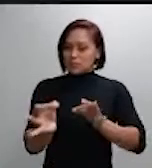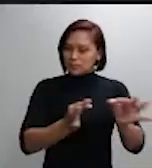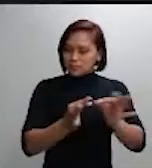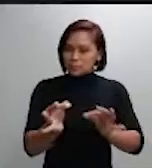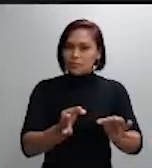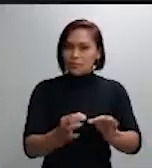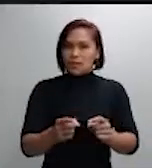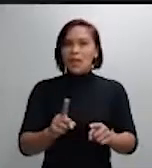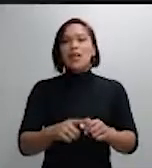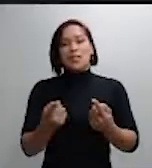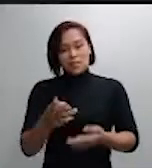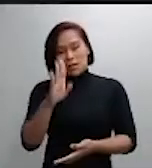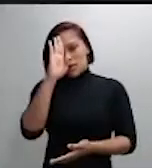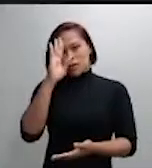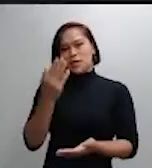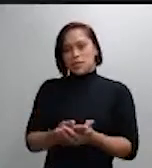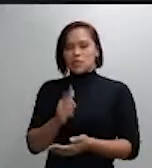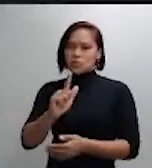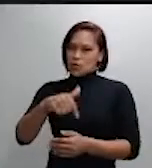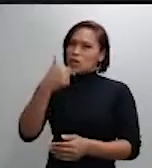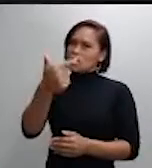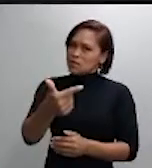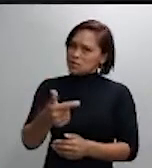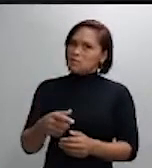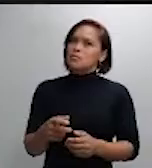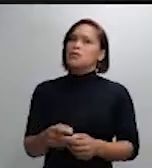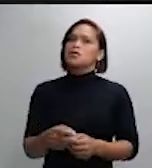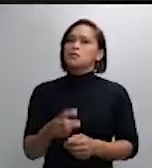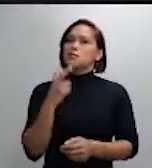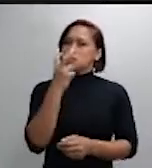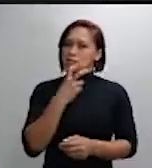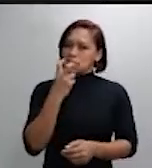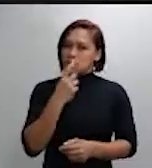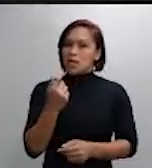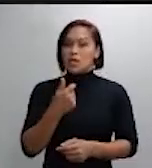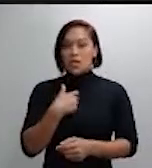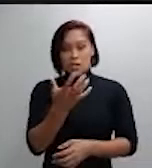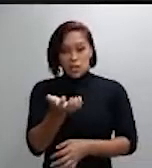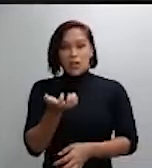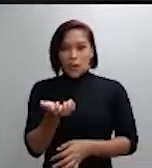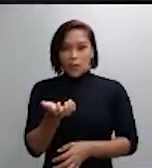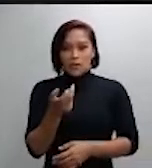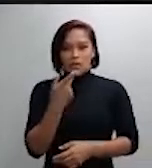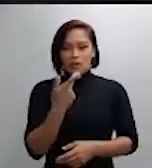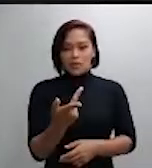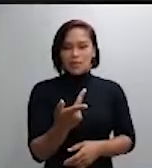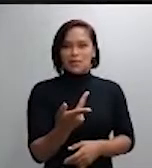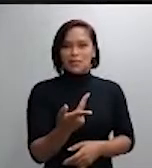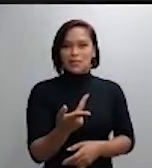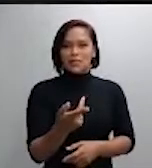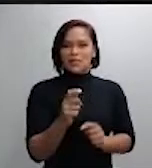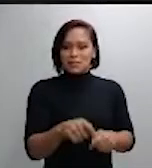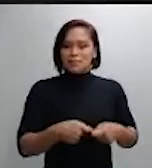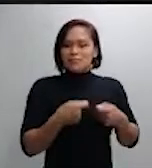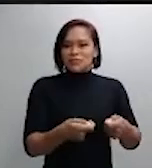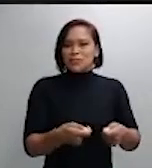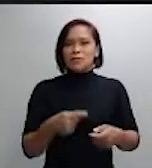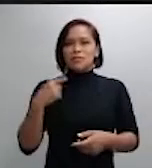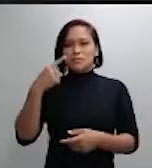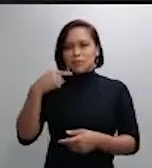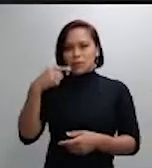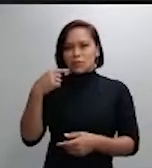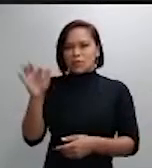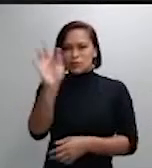que a União vai sustentar depois, logo após. E eu quero aqui deixar um desafio ao advogado-geral da